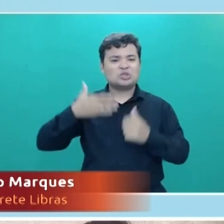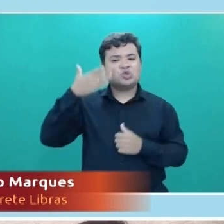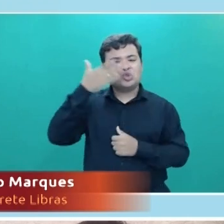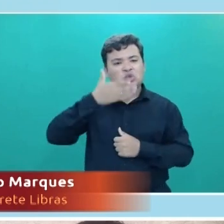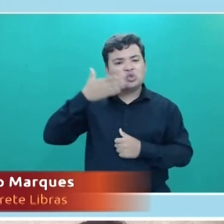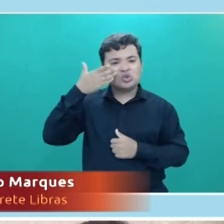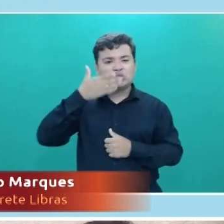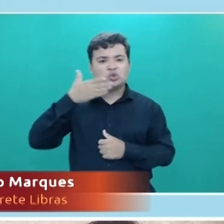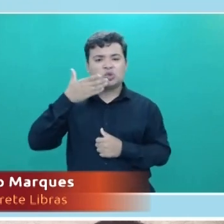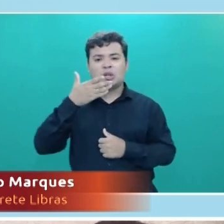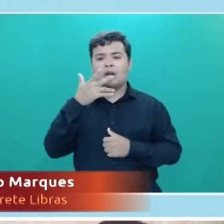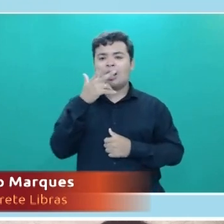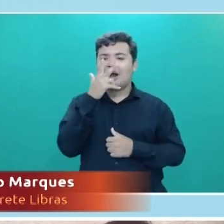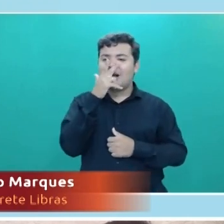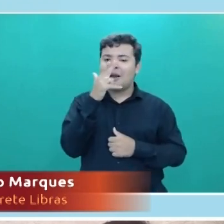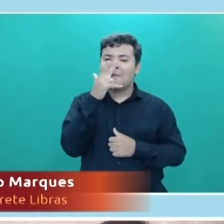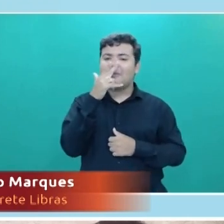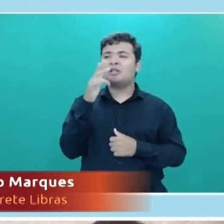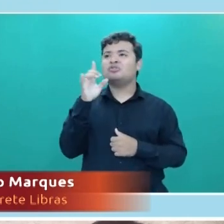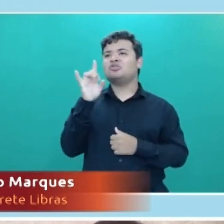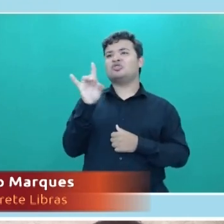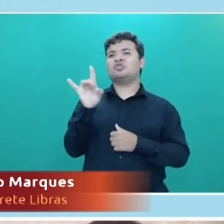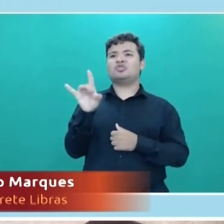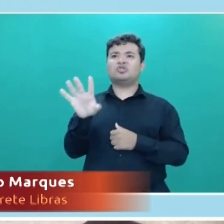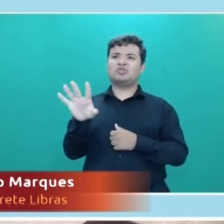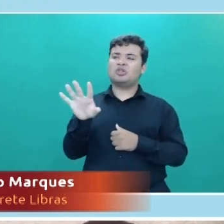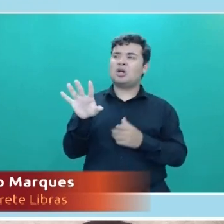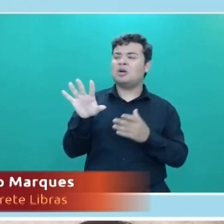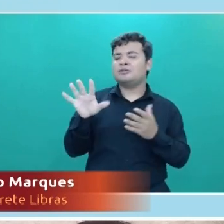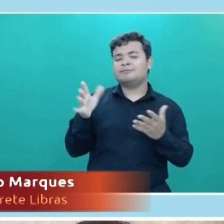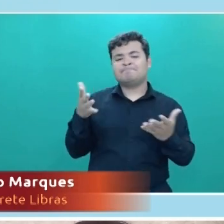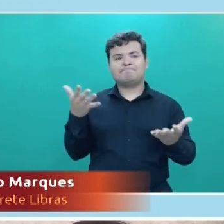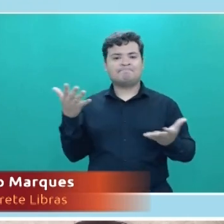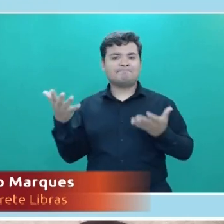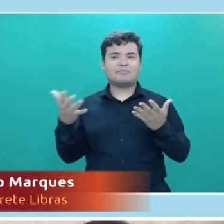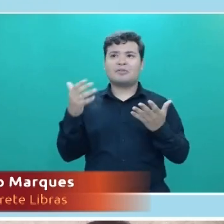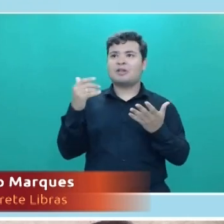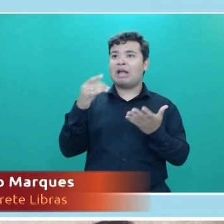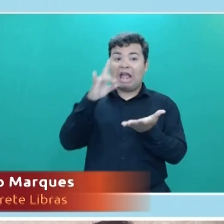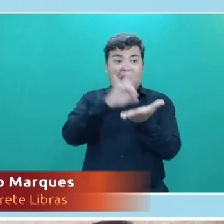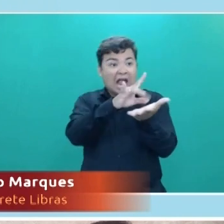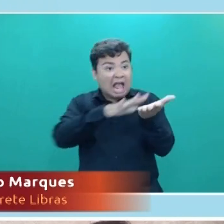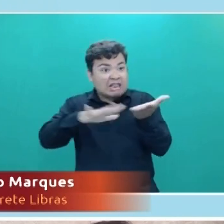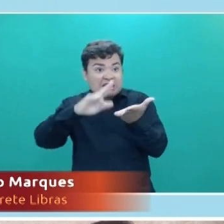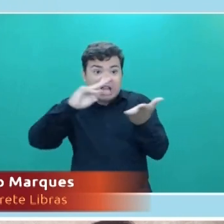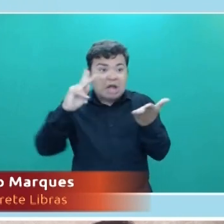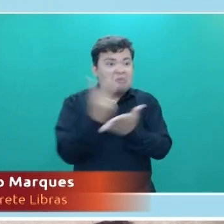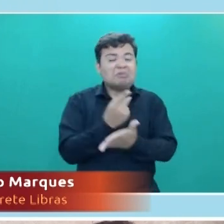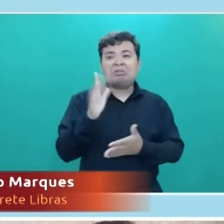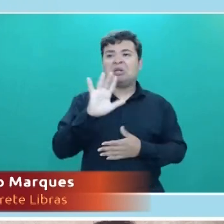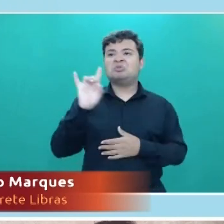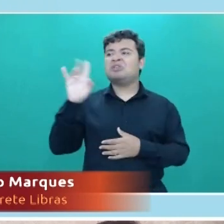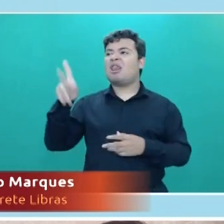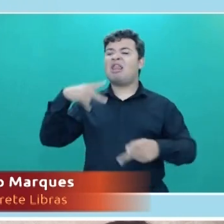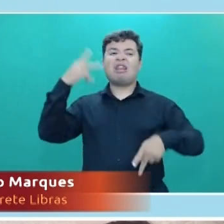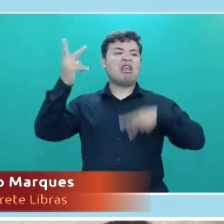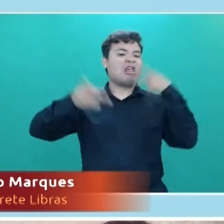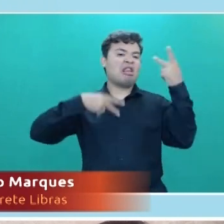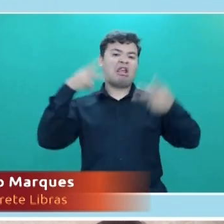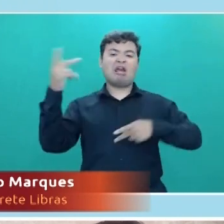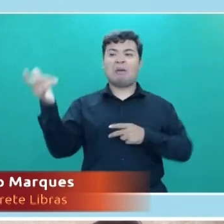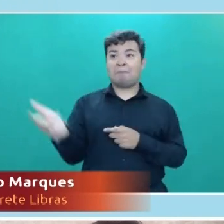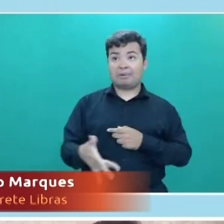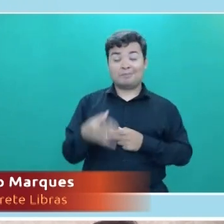uma coisa meio presa no lustre, assim, né, que está descolado da realidade material, mas enfim,